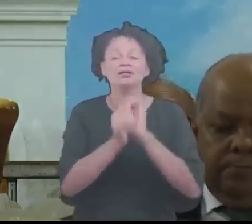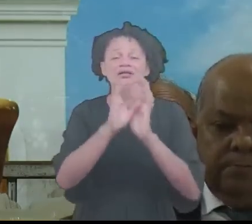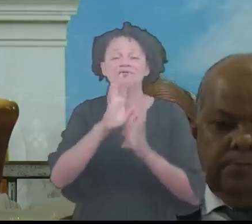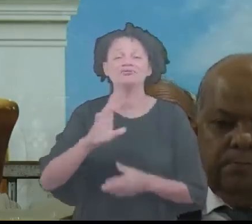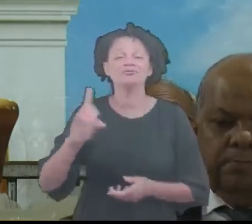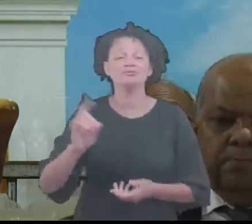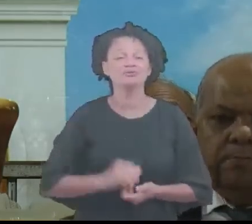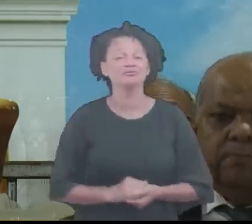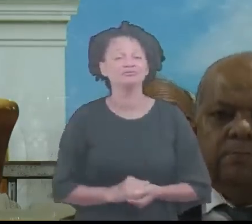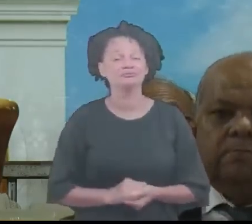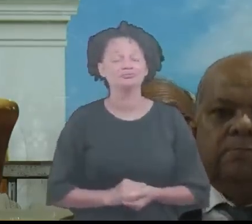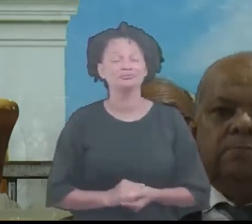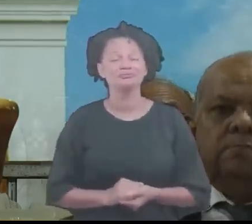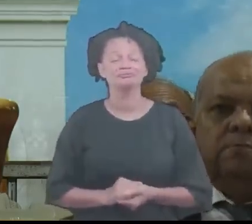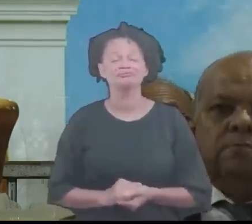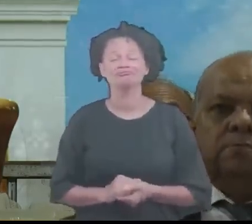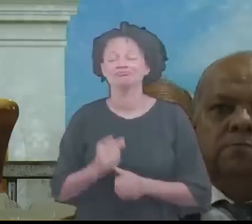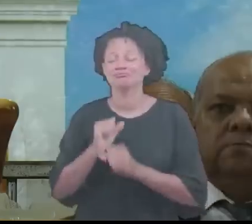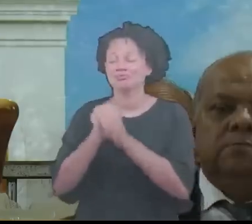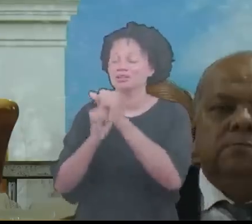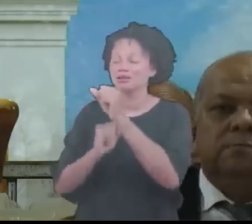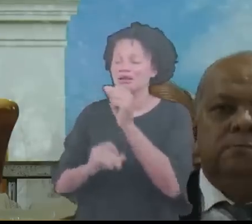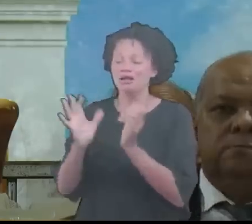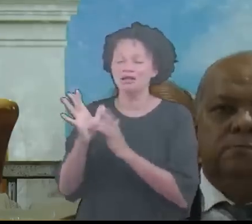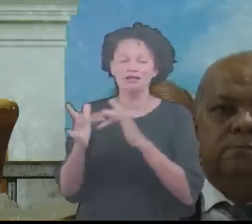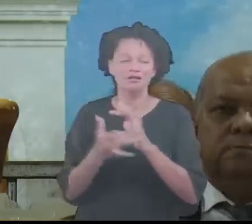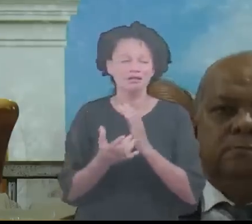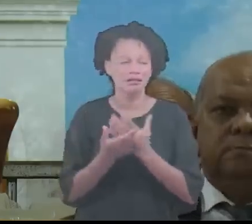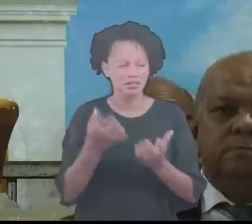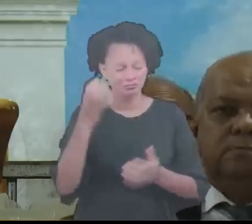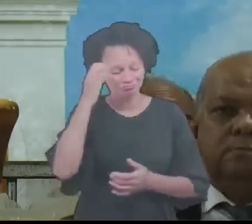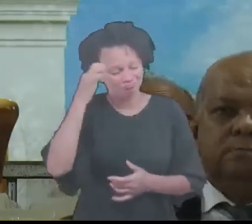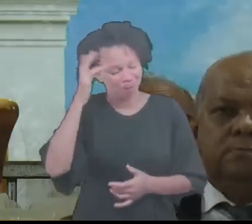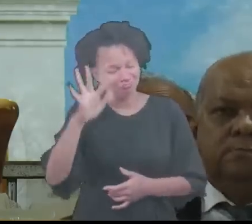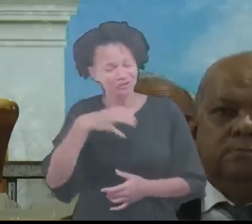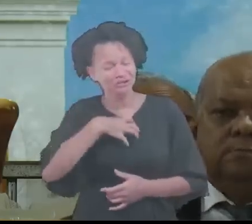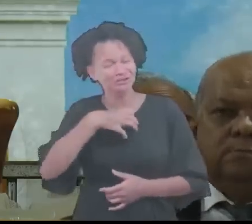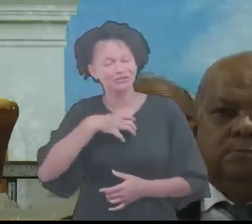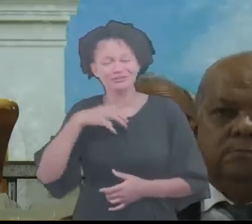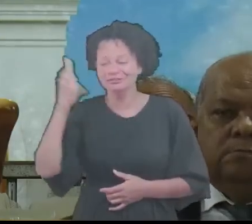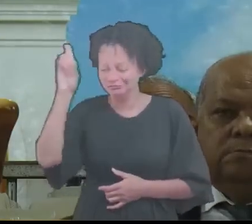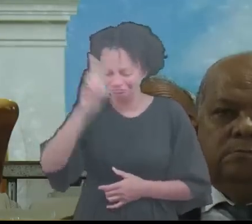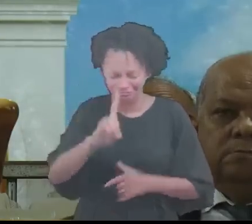Aleluia. Grande é Jesus. Eu não sei se vocês estão sentindo o cheiro dele.